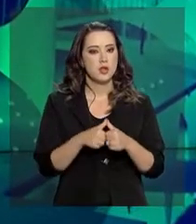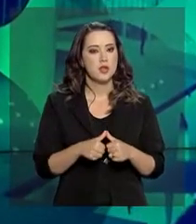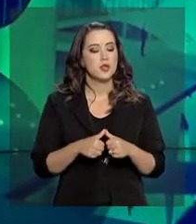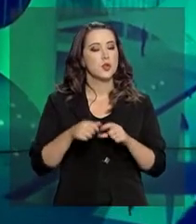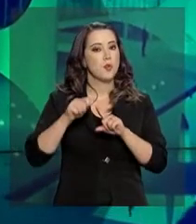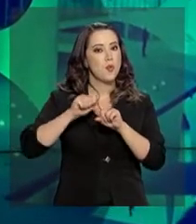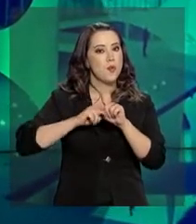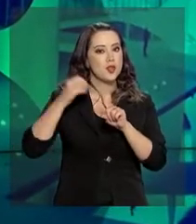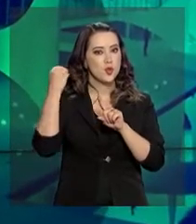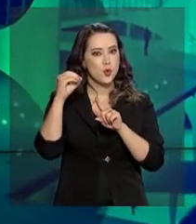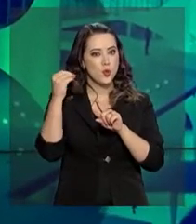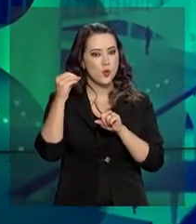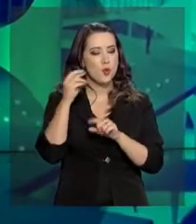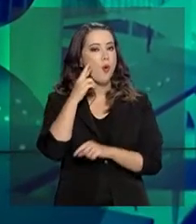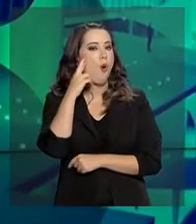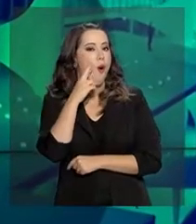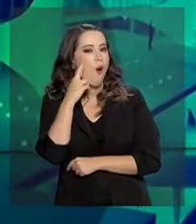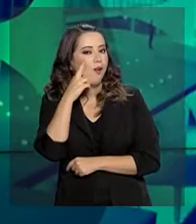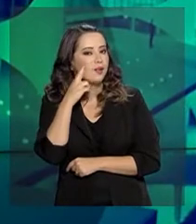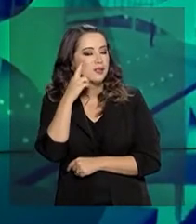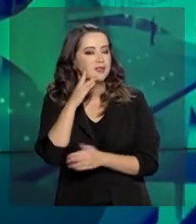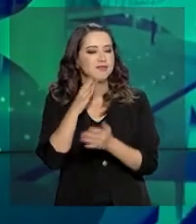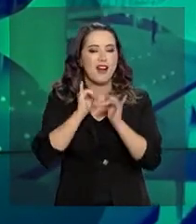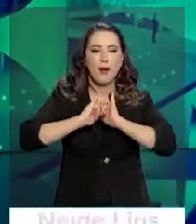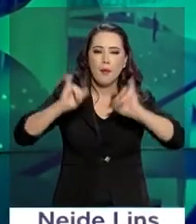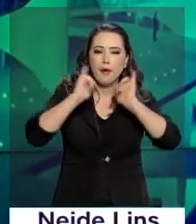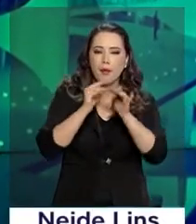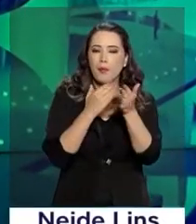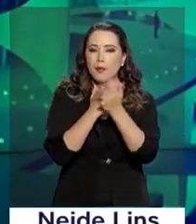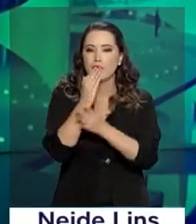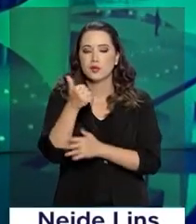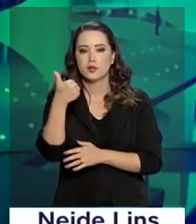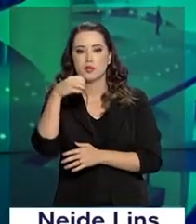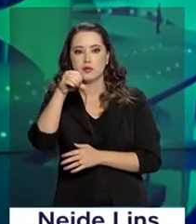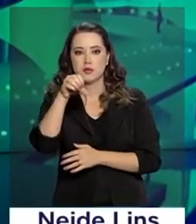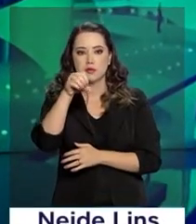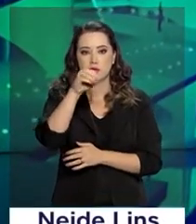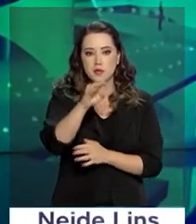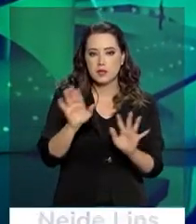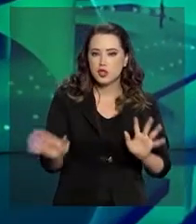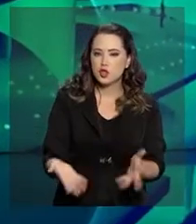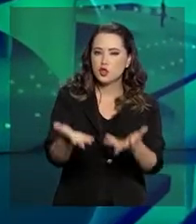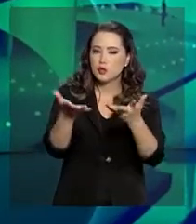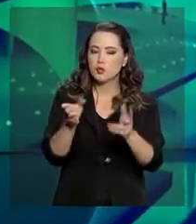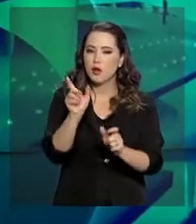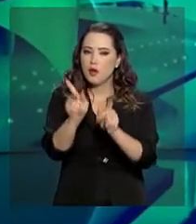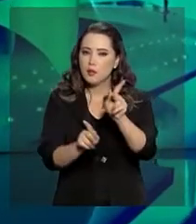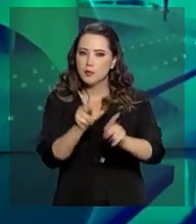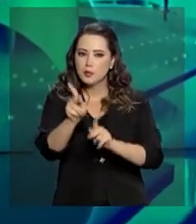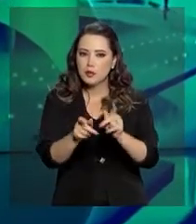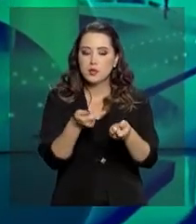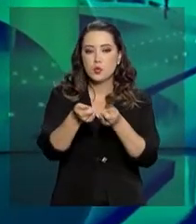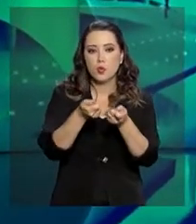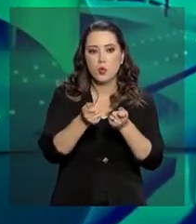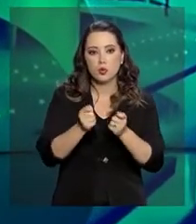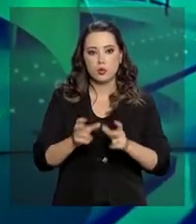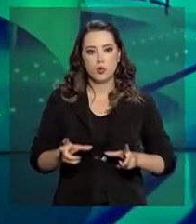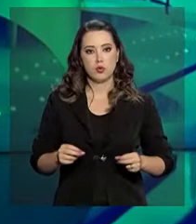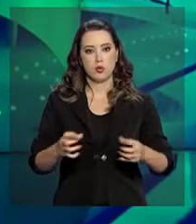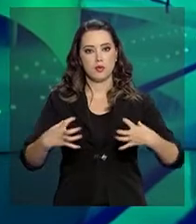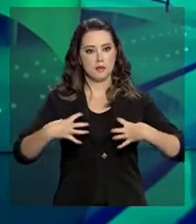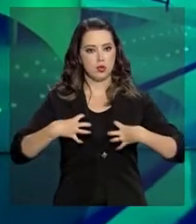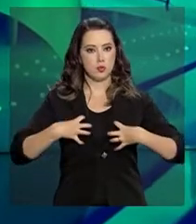outubro rosa a campanha que começou na década de 90 quer estimular a participação da população no controle do câncer de mama